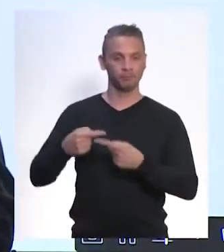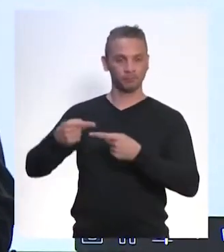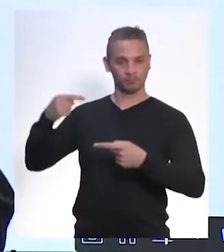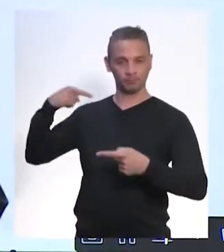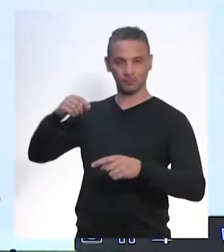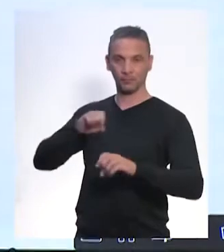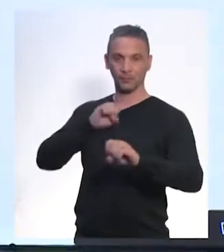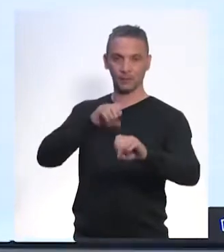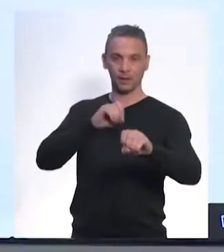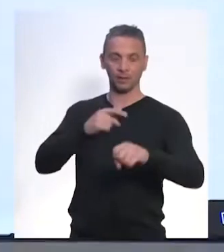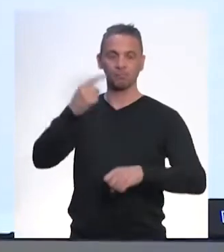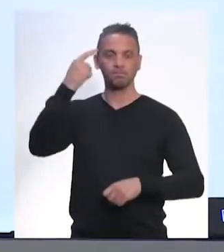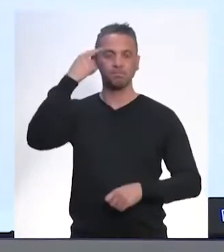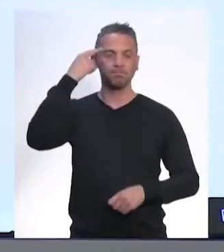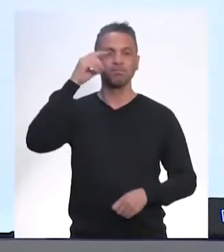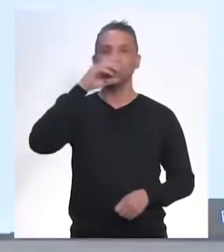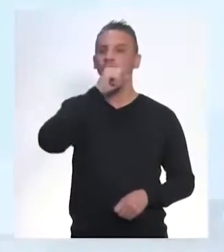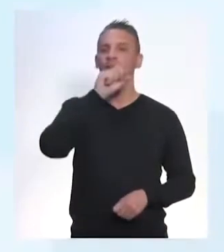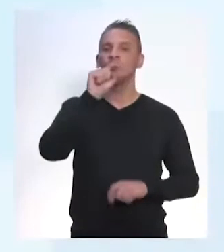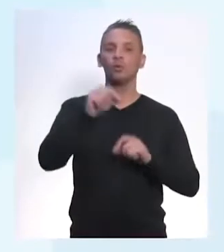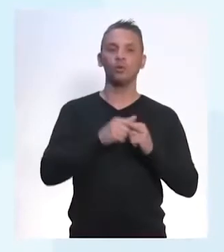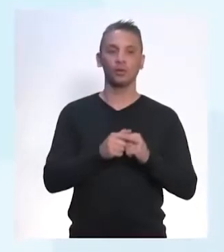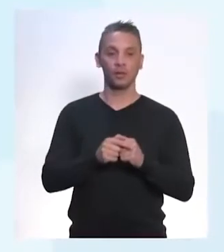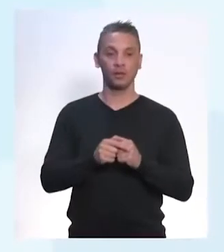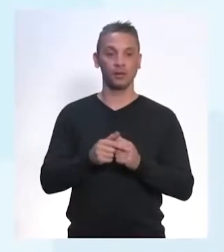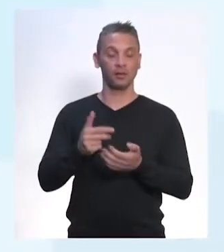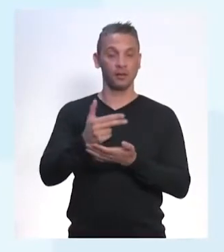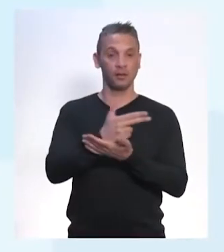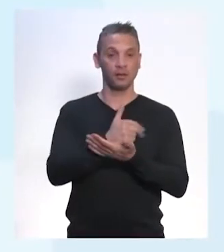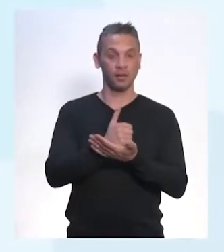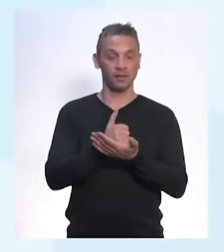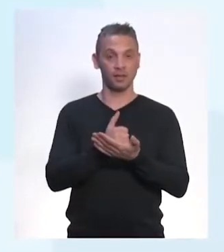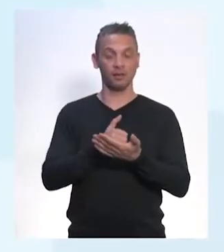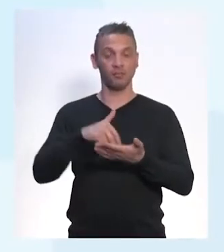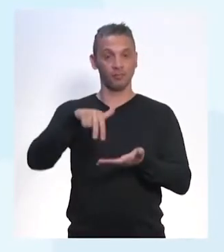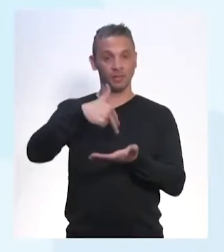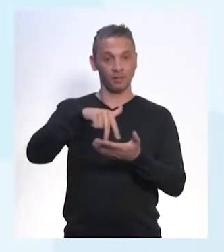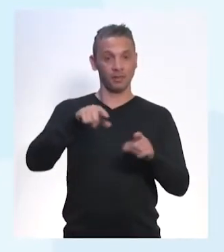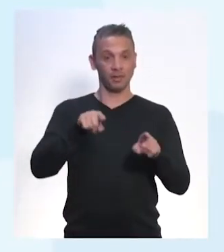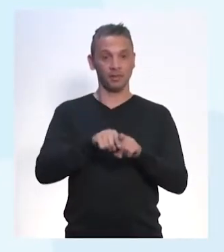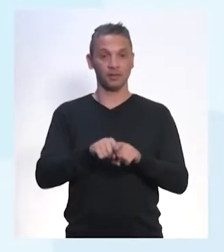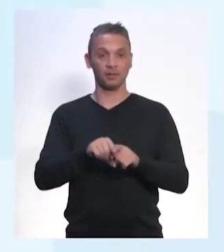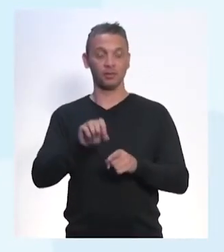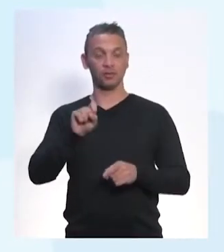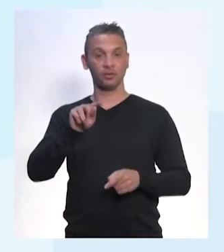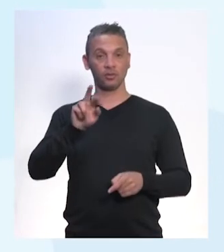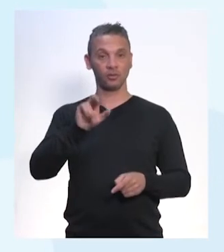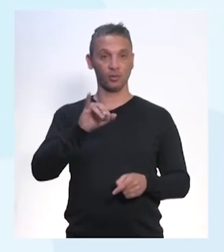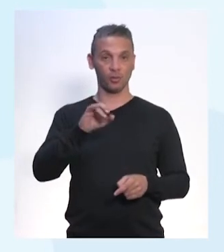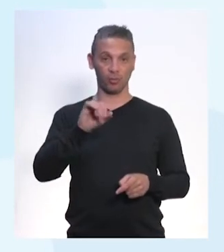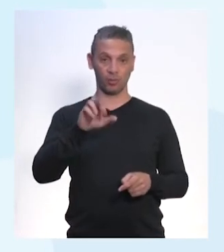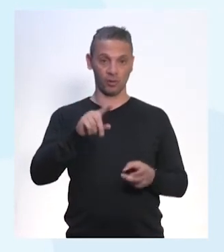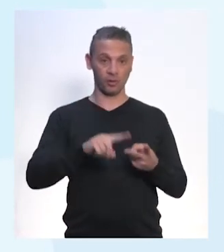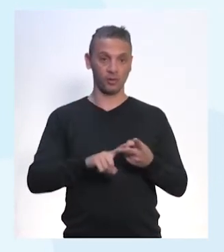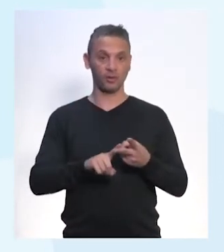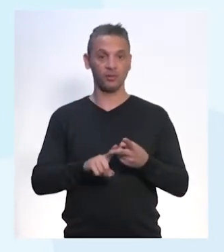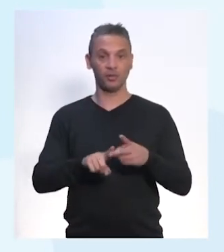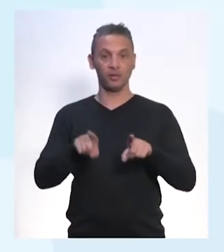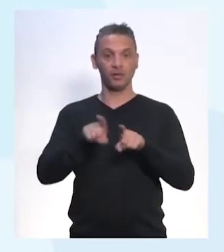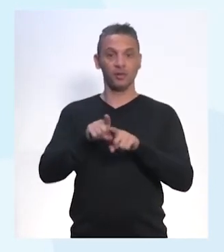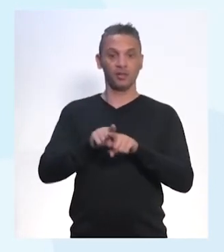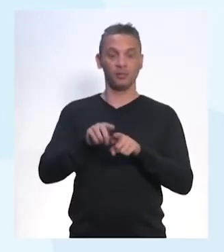anterior, nós vimos o desenho de animação, o storyboard, o folioscópio ou flipbook,